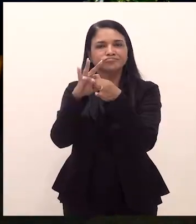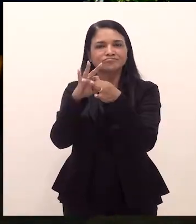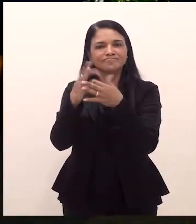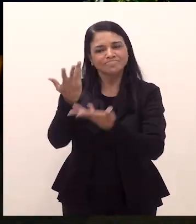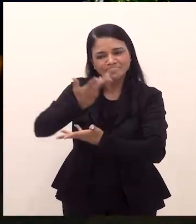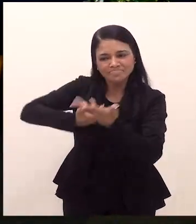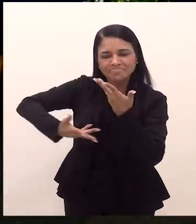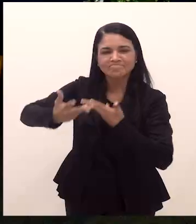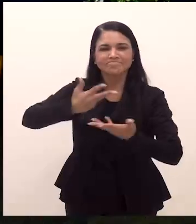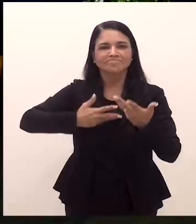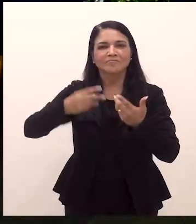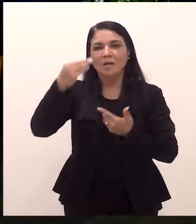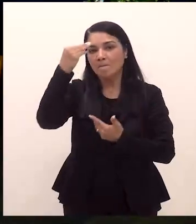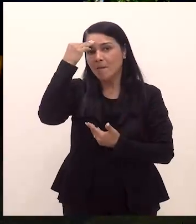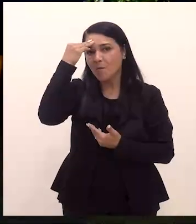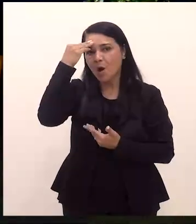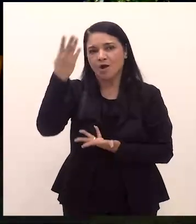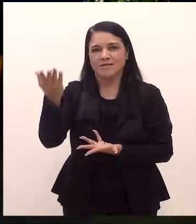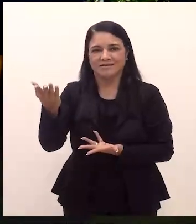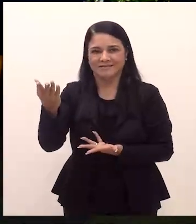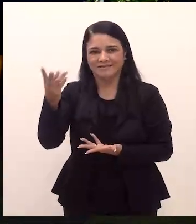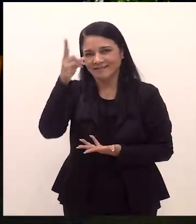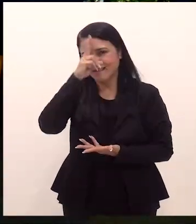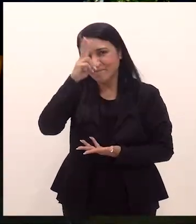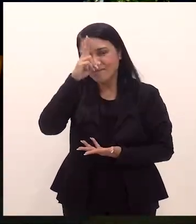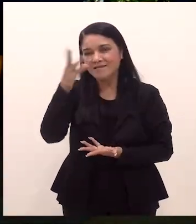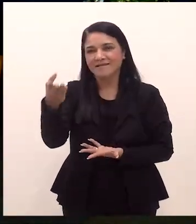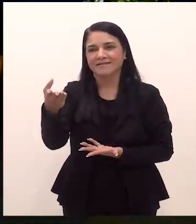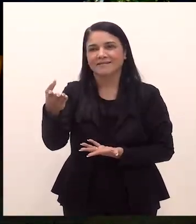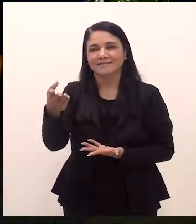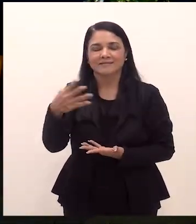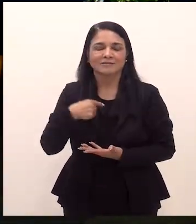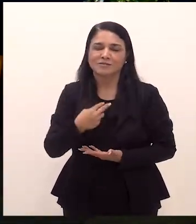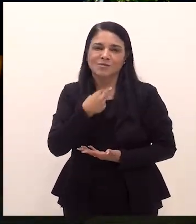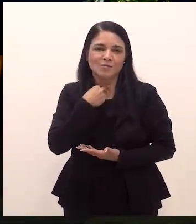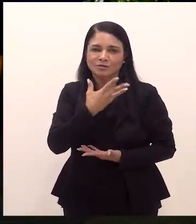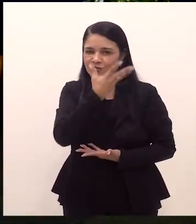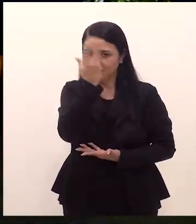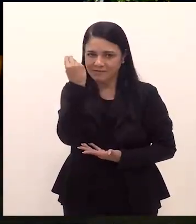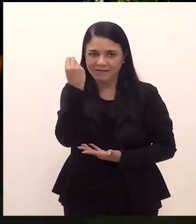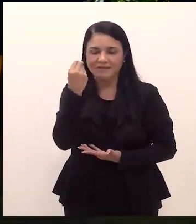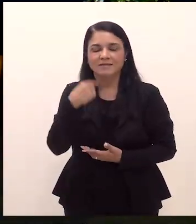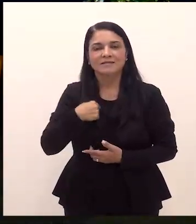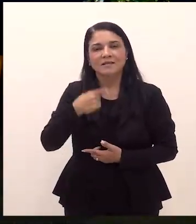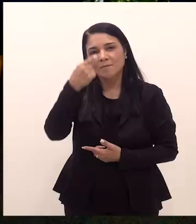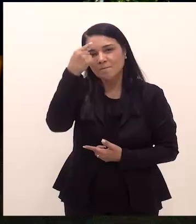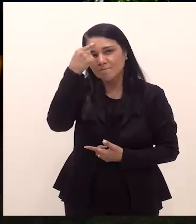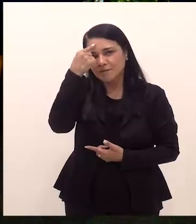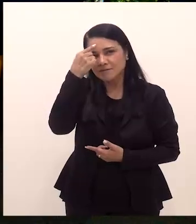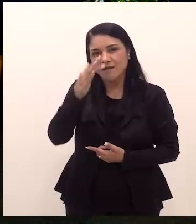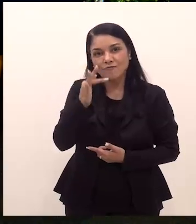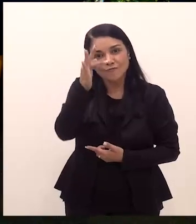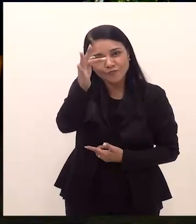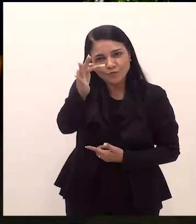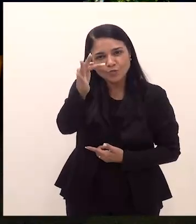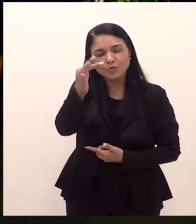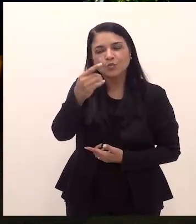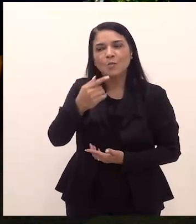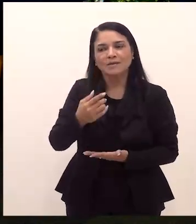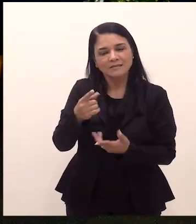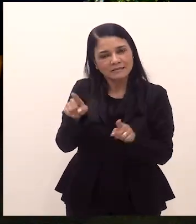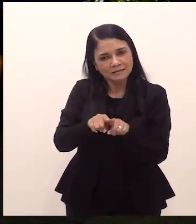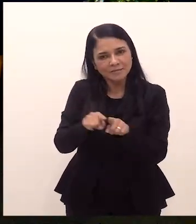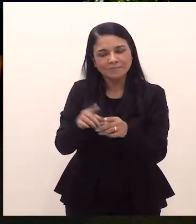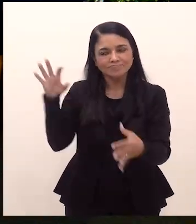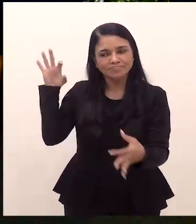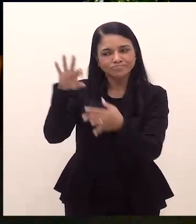tem que se juntar. A memória é de volta, Sim. não é, Marcelo? Olha a não memória podemos aí. esquecer, Não tem mas sempre como. pensando